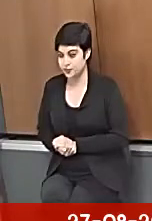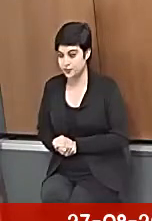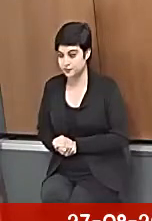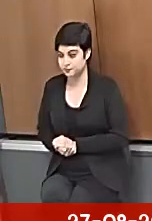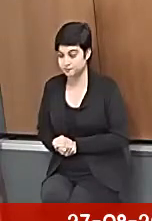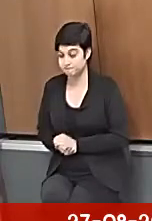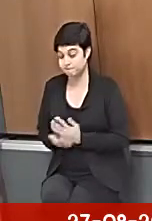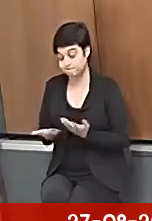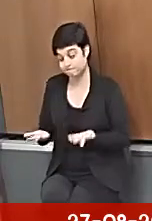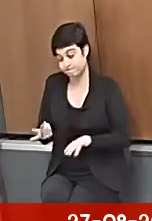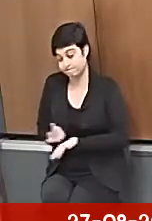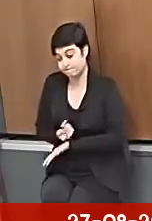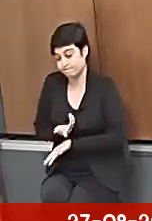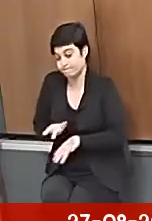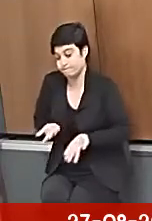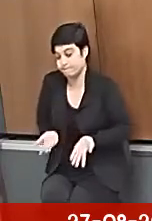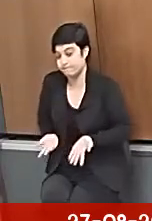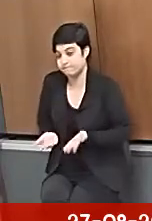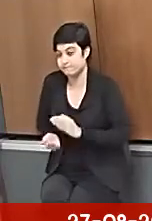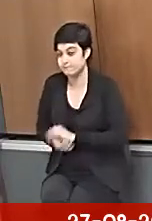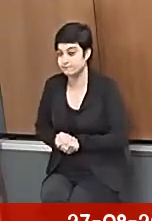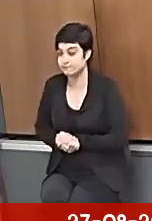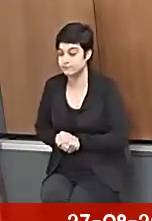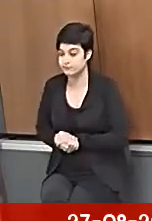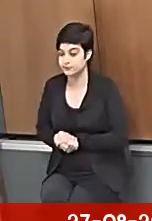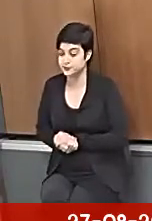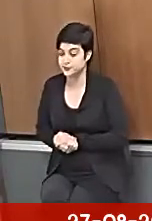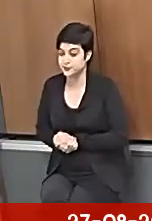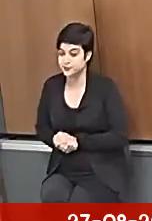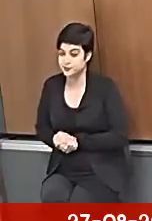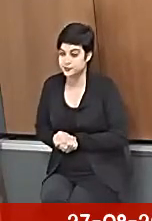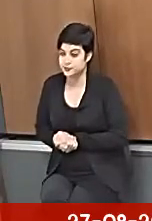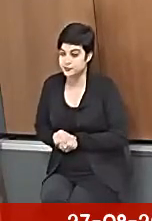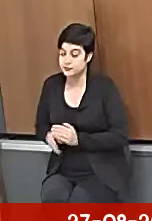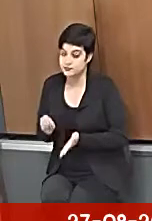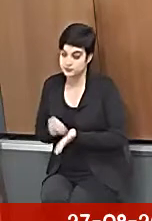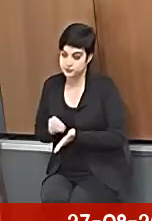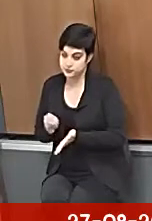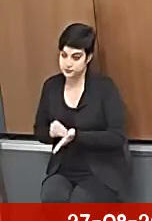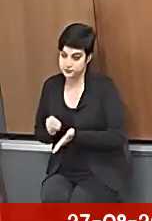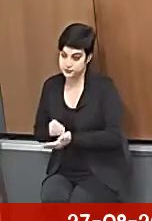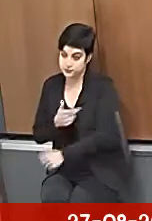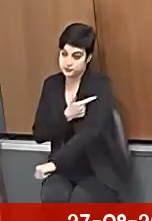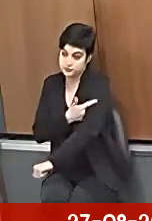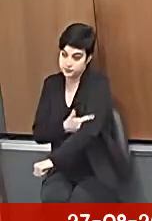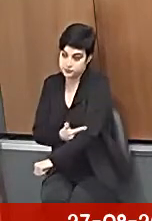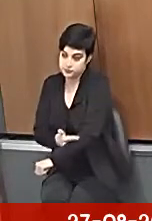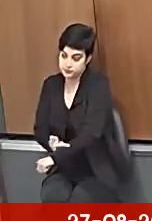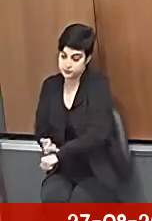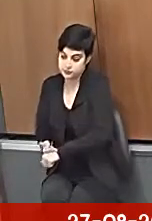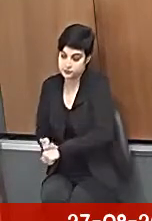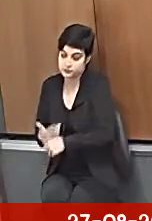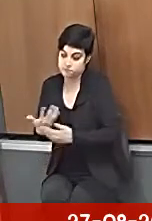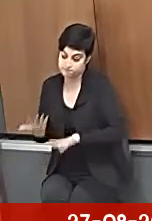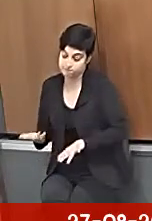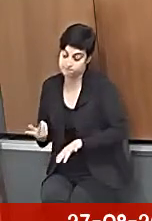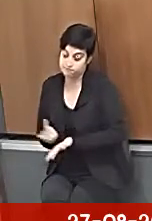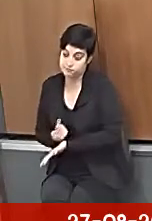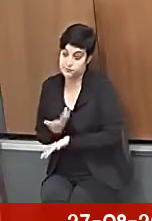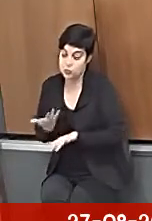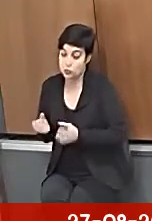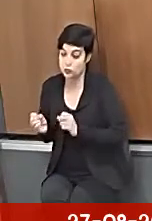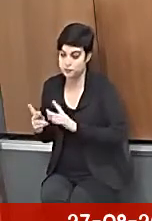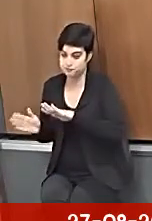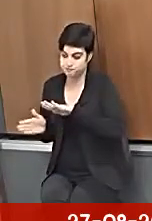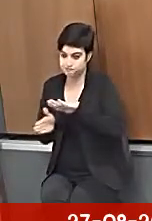acontece né falta de educação faz parte mas vamos